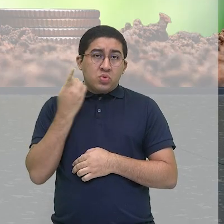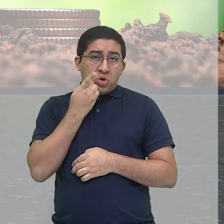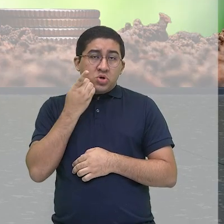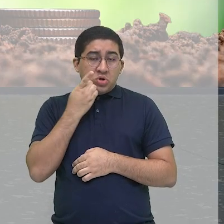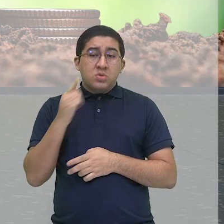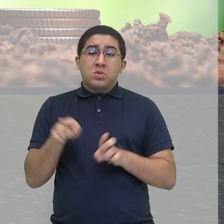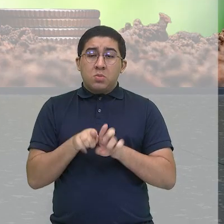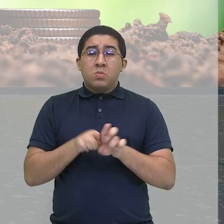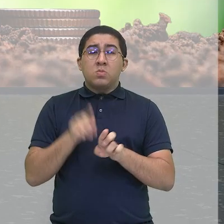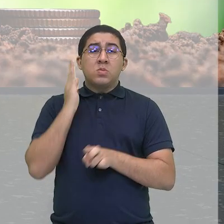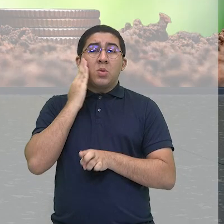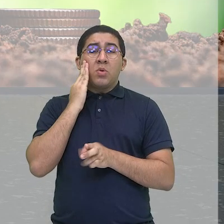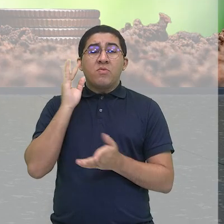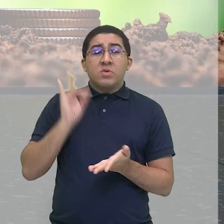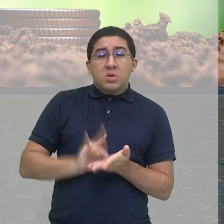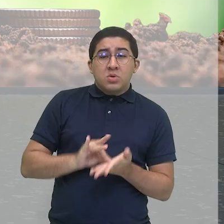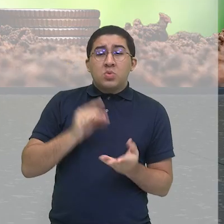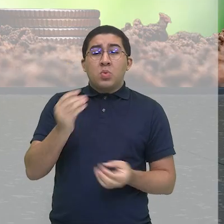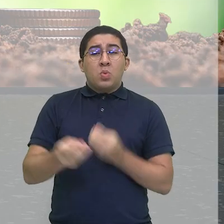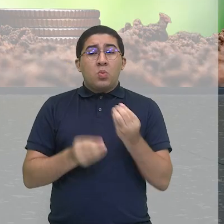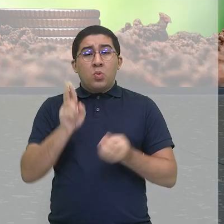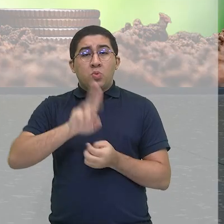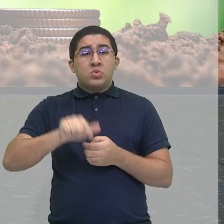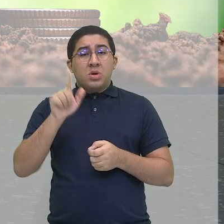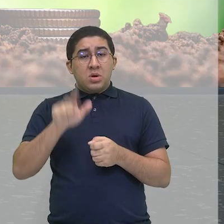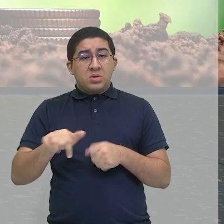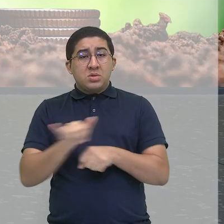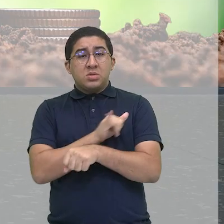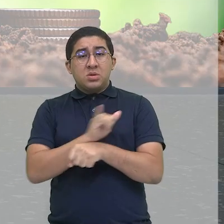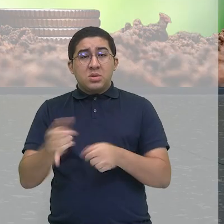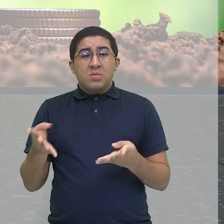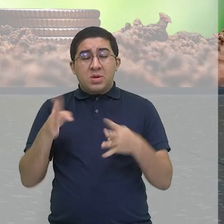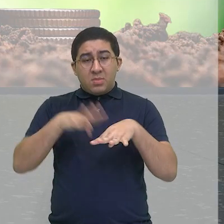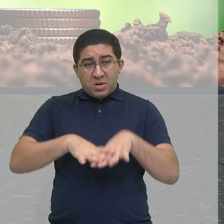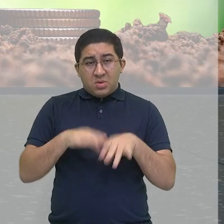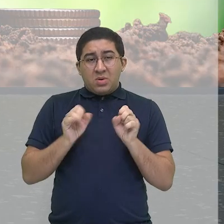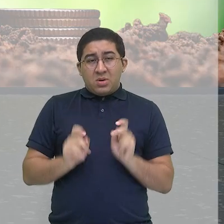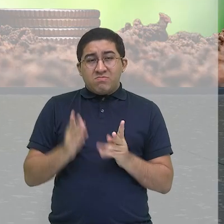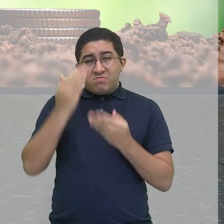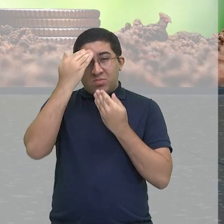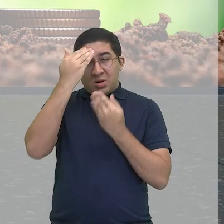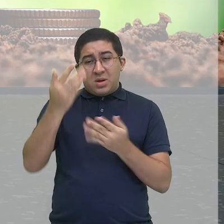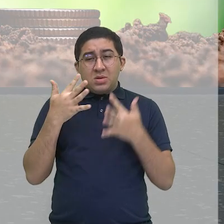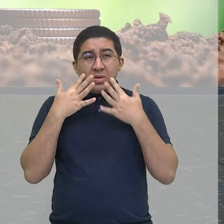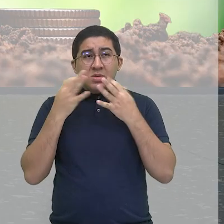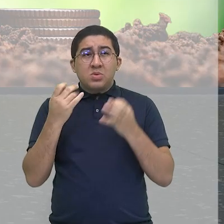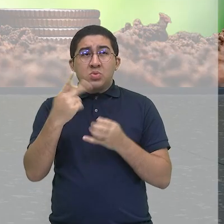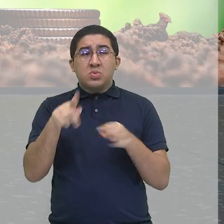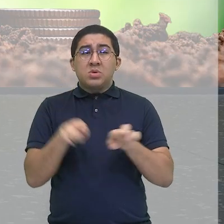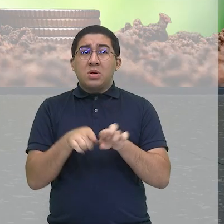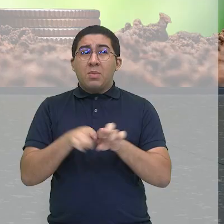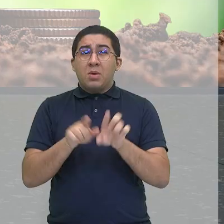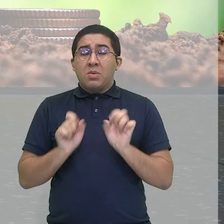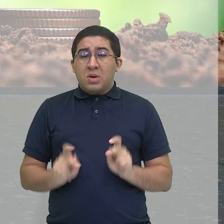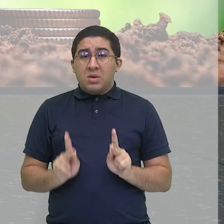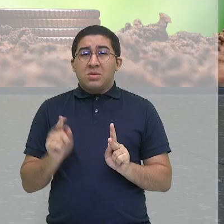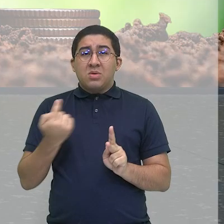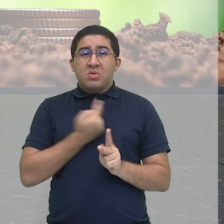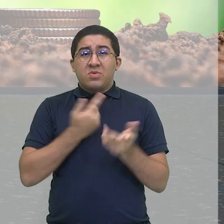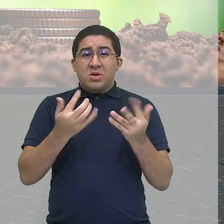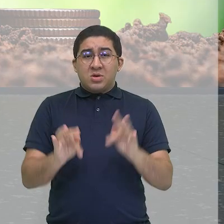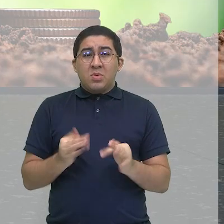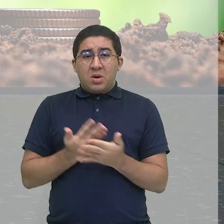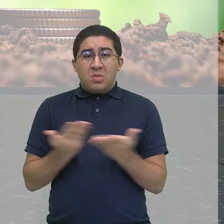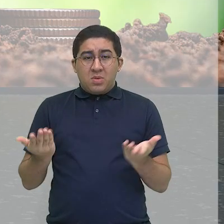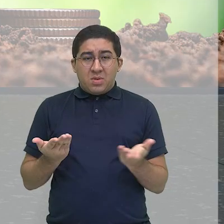saber exatamente como utilizar essa ferramenta. Muito obrigada, então, pela atenção de vocês e nós vamos